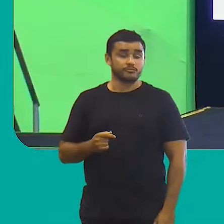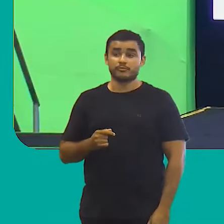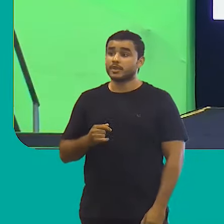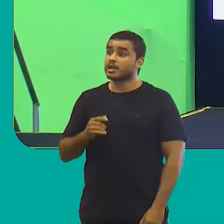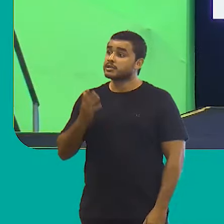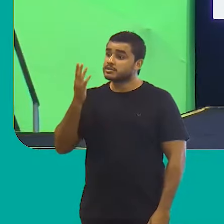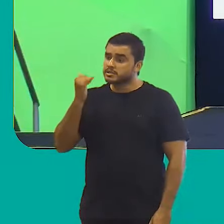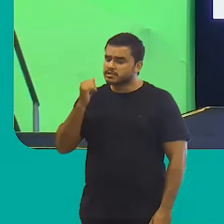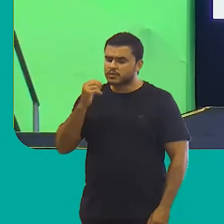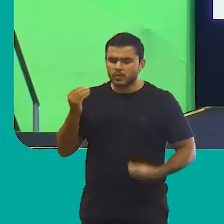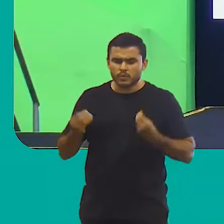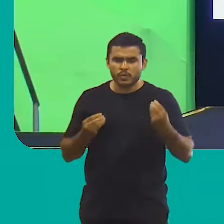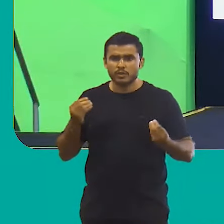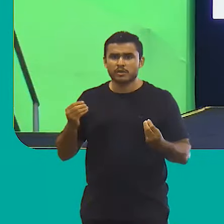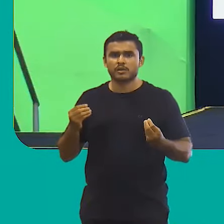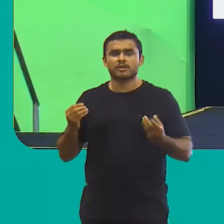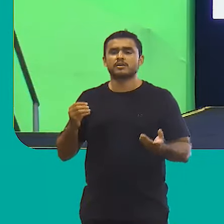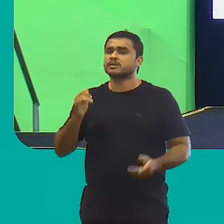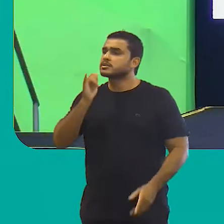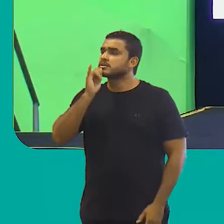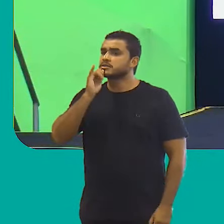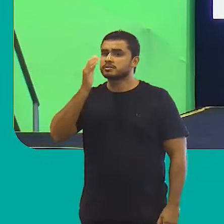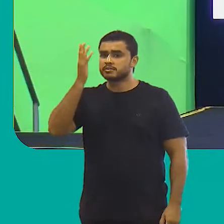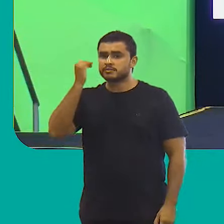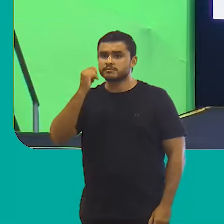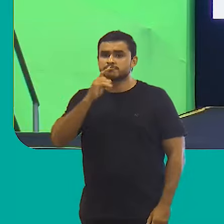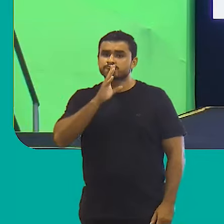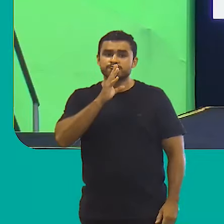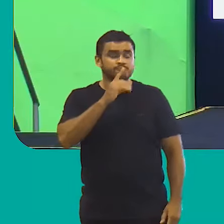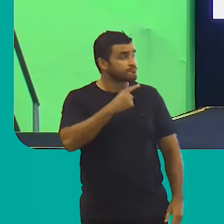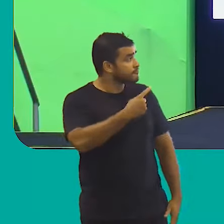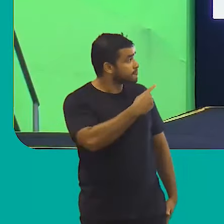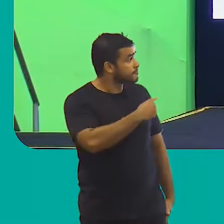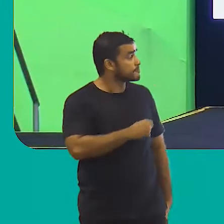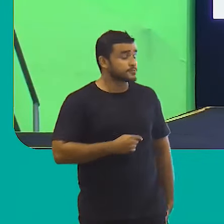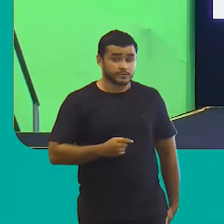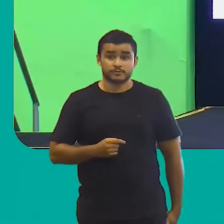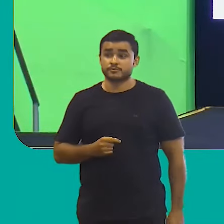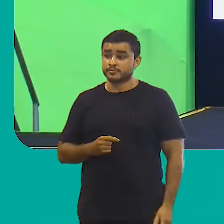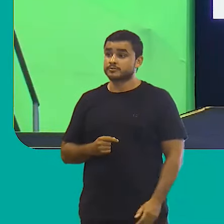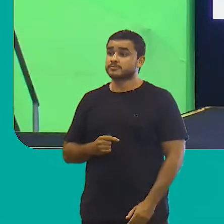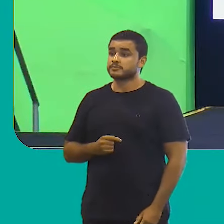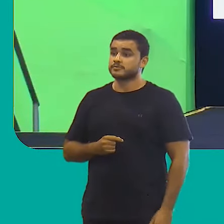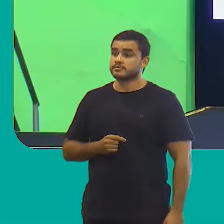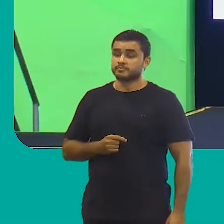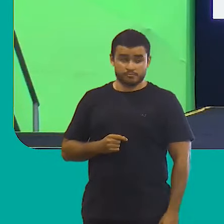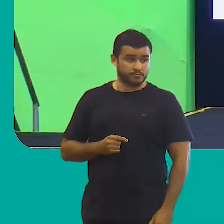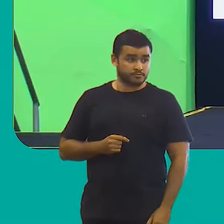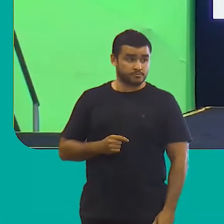eletromagnética. Coisas que são só de conhecer e reconhecer, são fáceis.